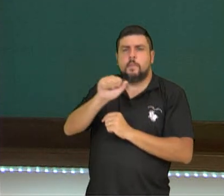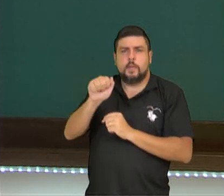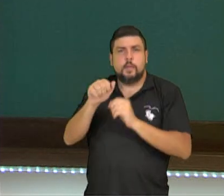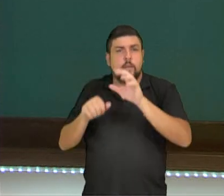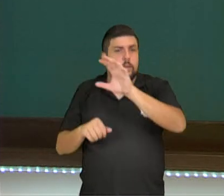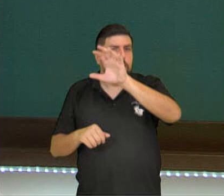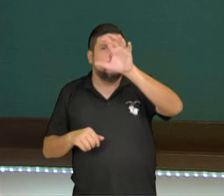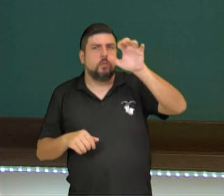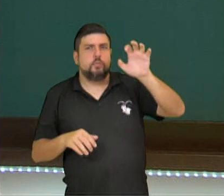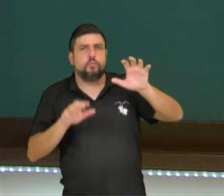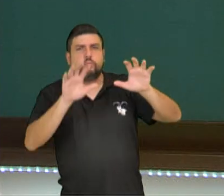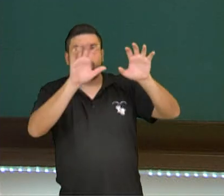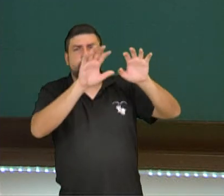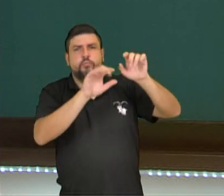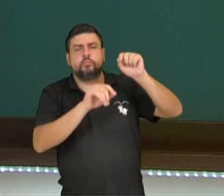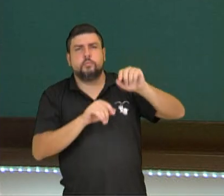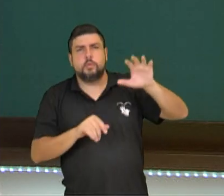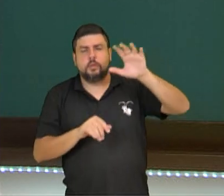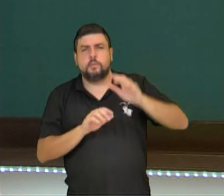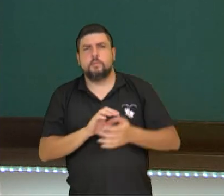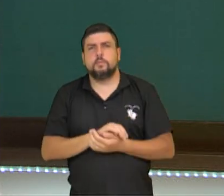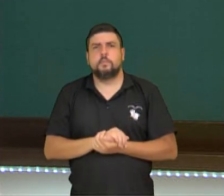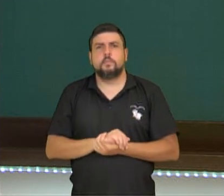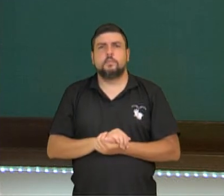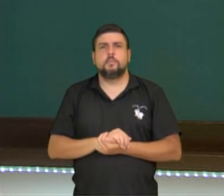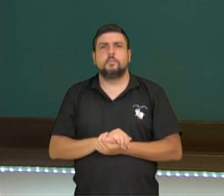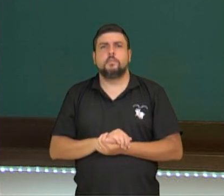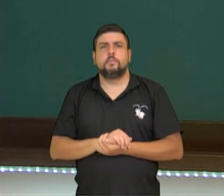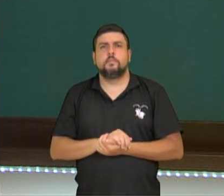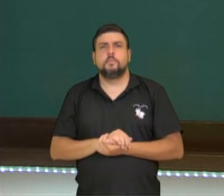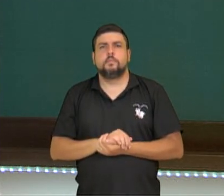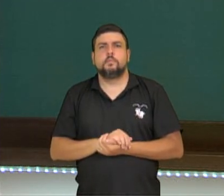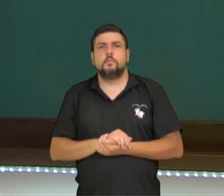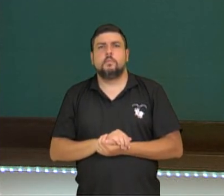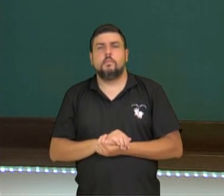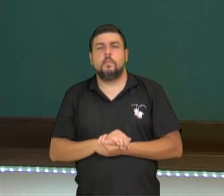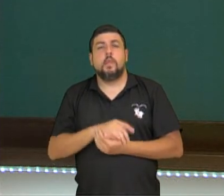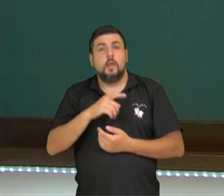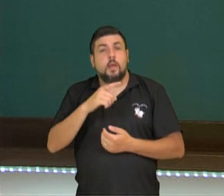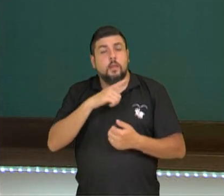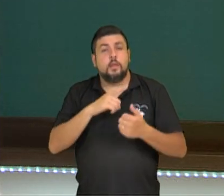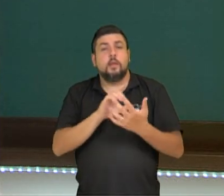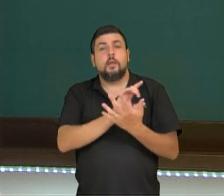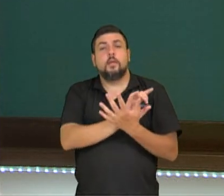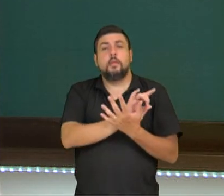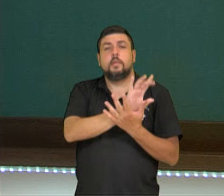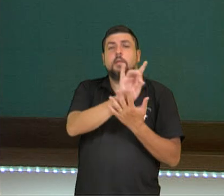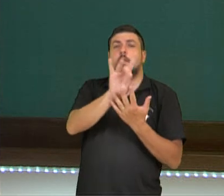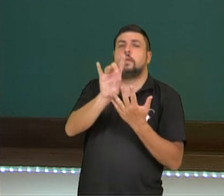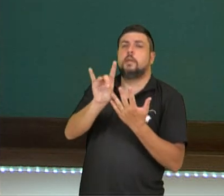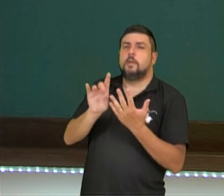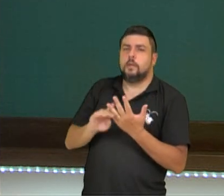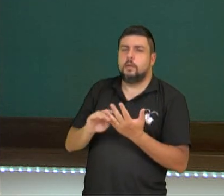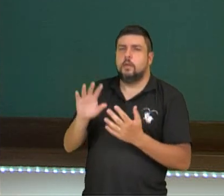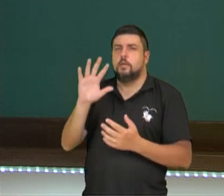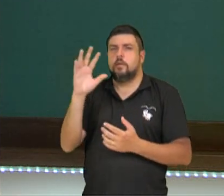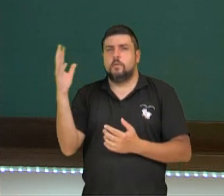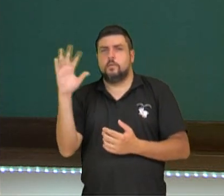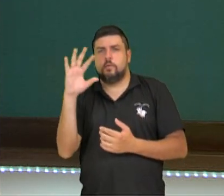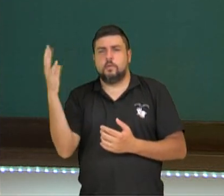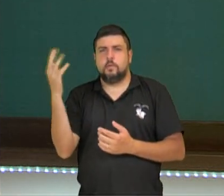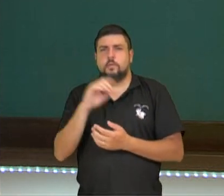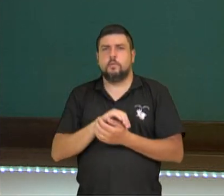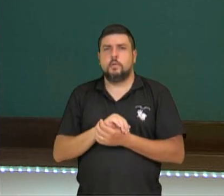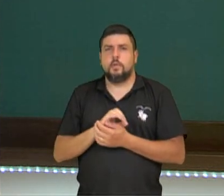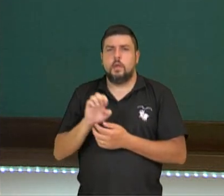dos fatores climáticos e das massas de ar. E aí nós temos os elementos do clima. O que são os elementos do clima? São atributos